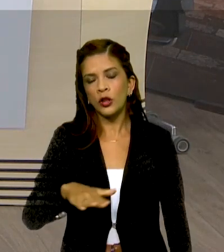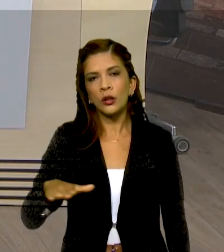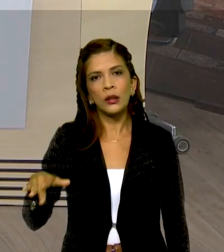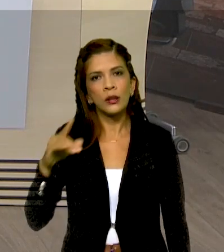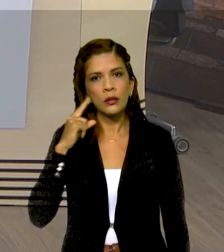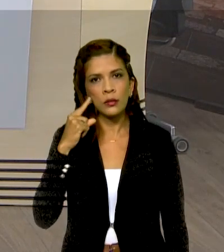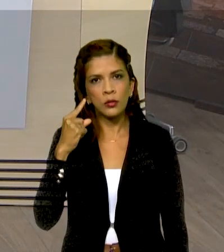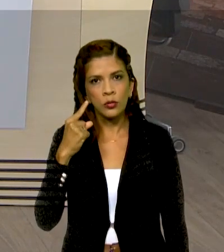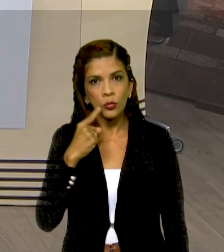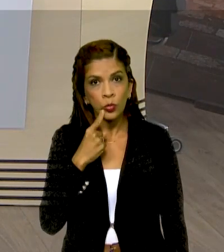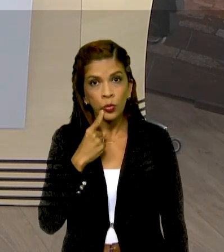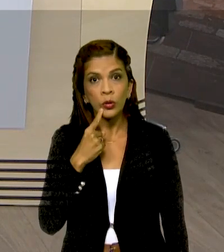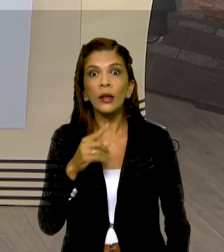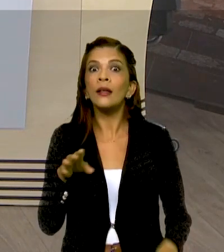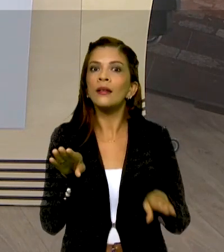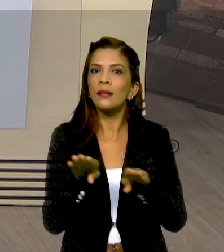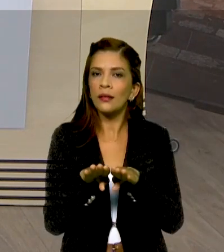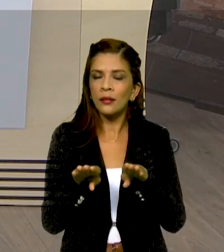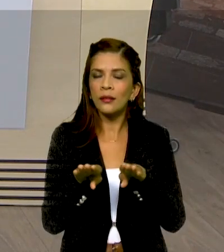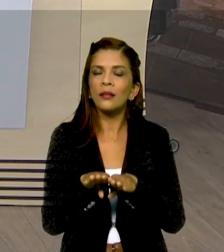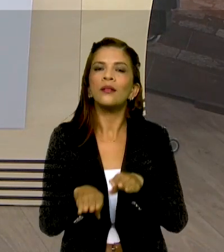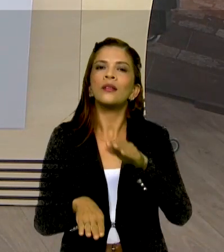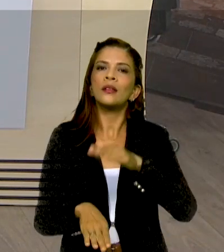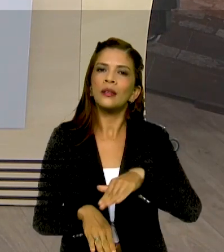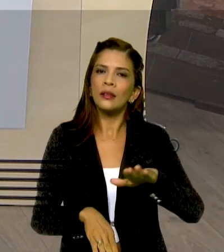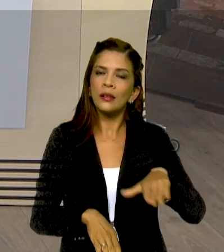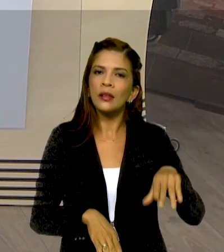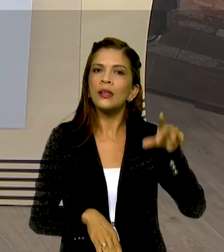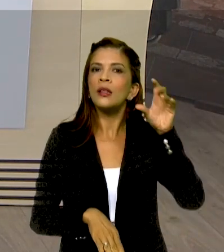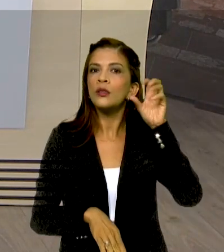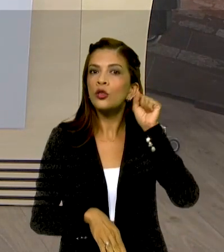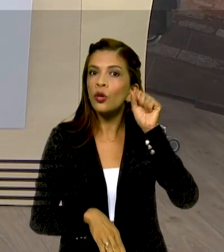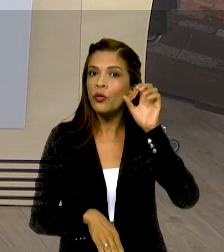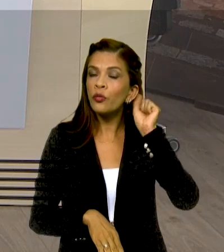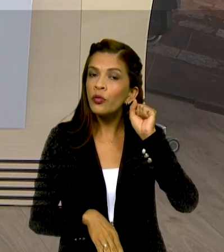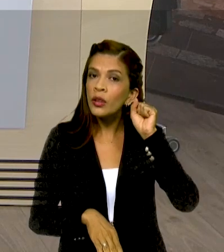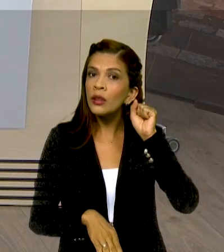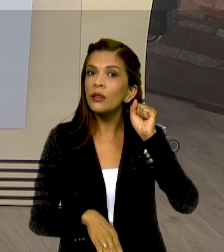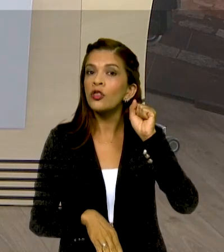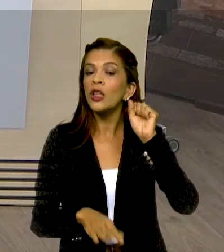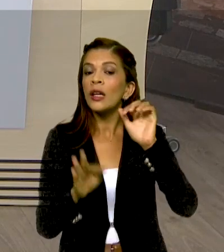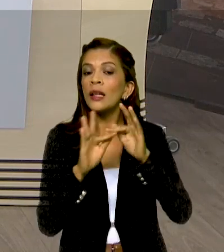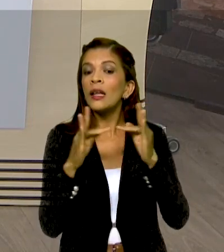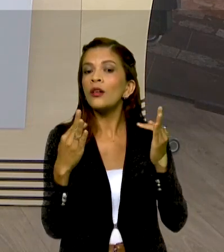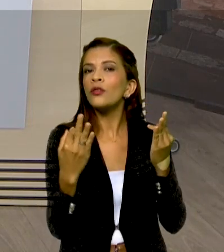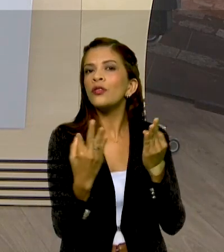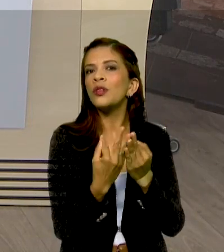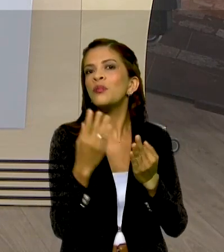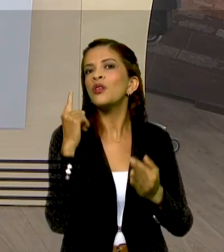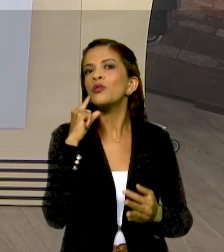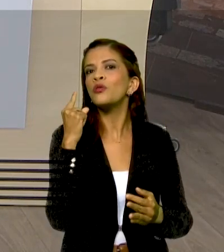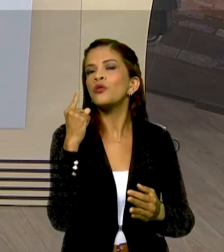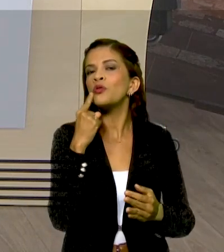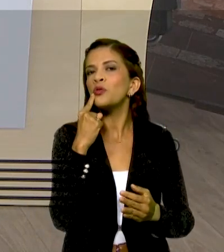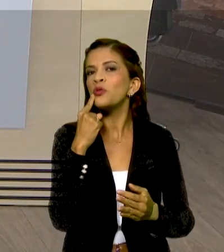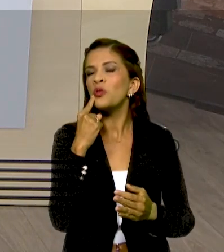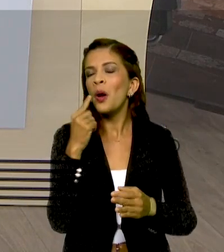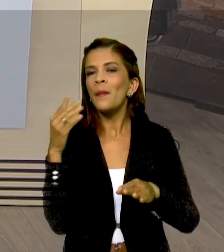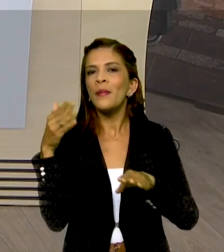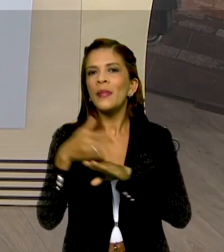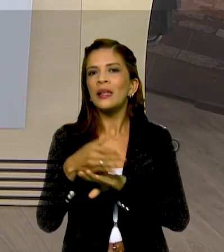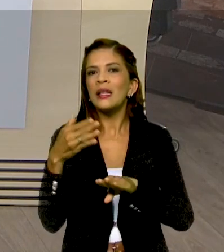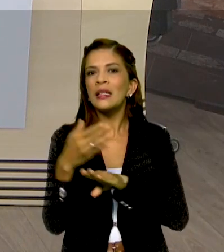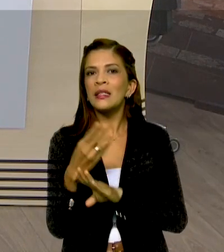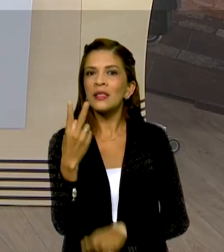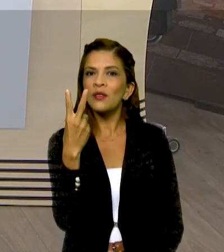atende crianças ouvintes, principalmente se forem familiares de crianças surdas, para que tenham esse acesso às duas línguas.